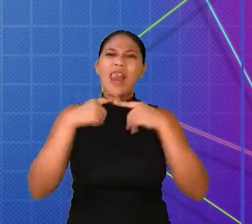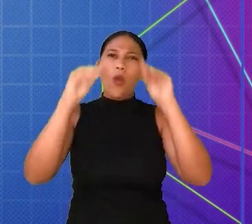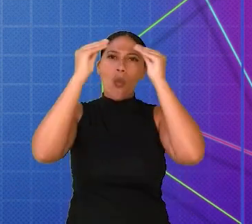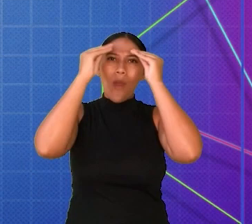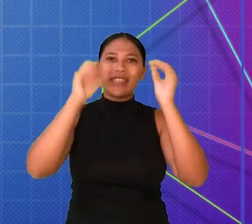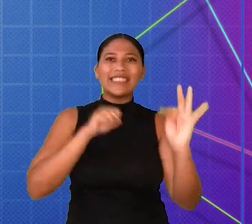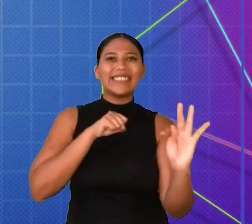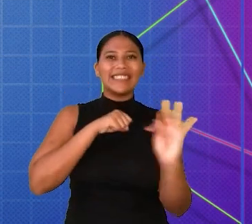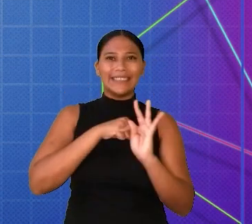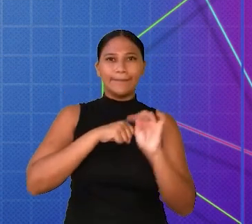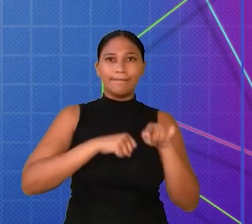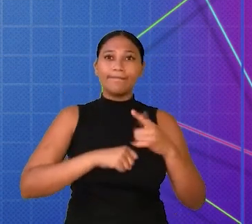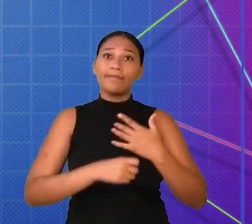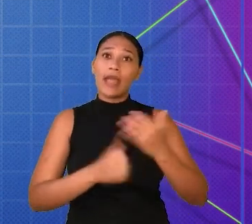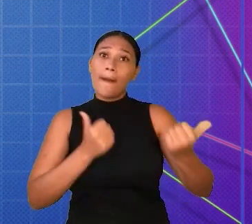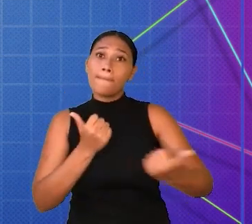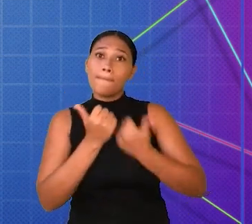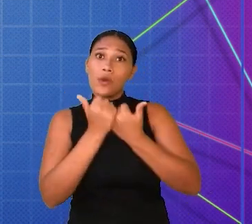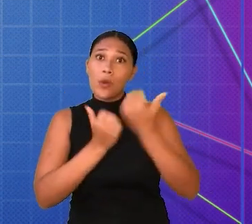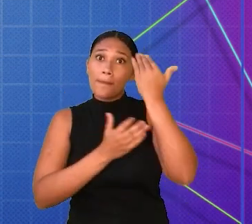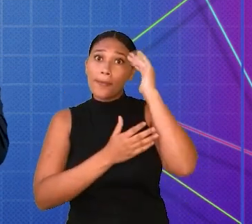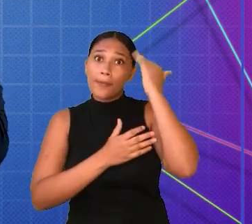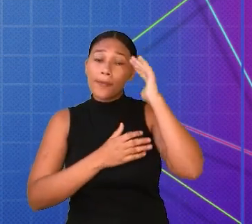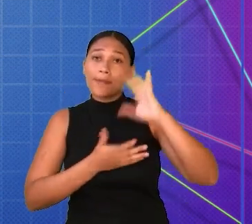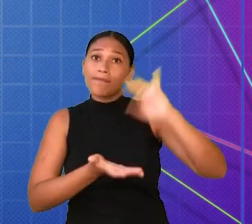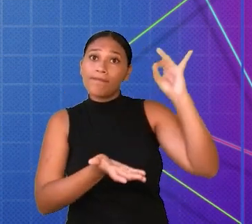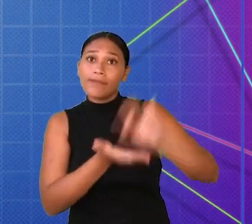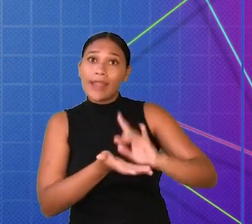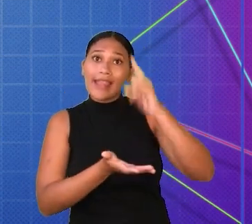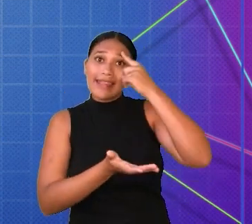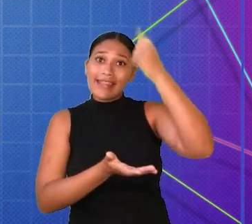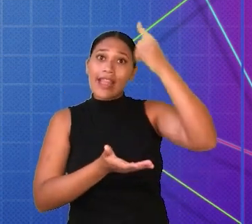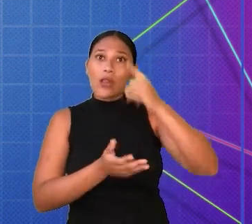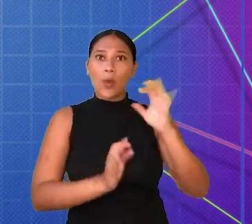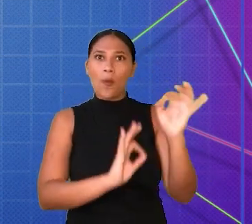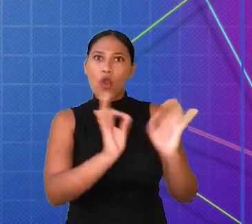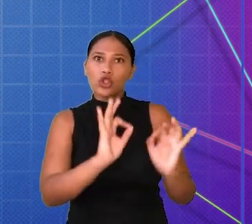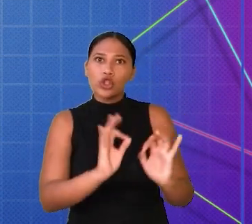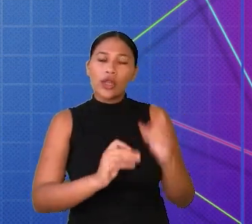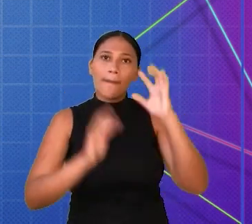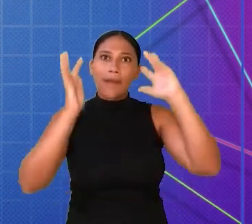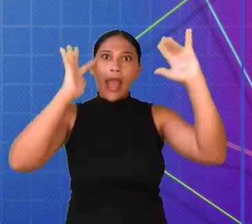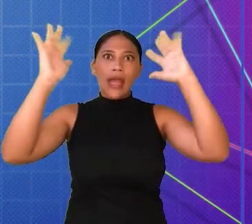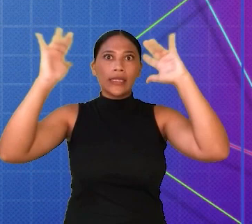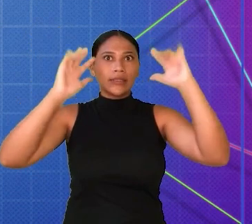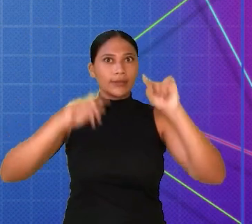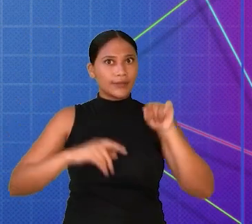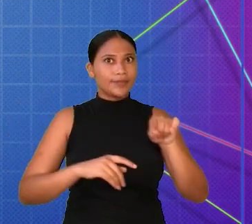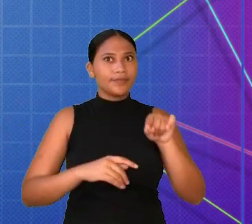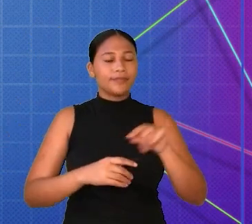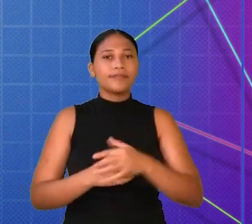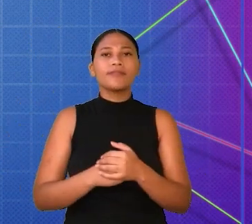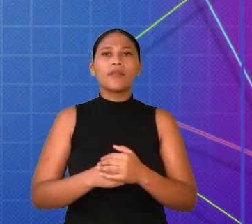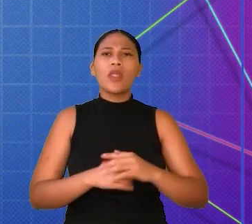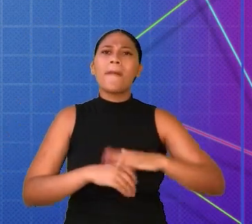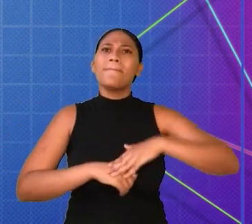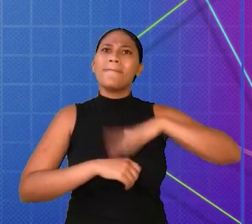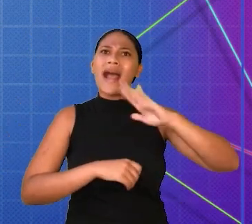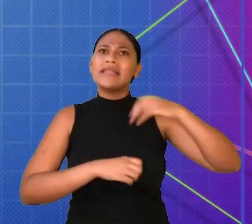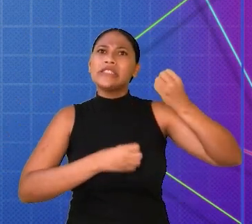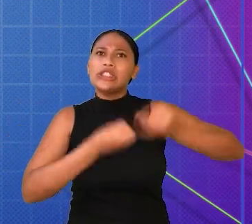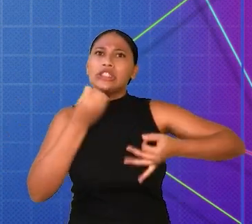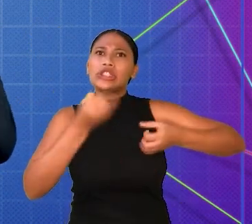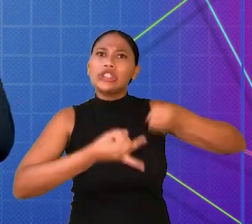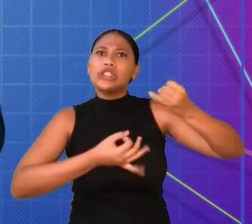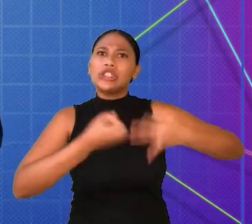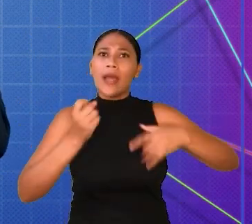sendo usada é um pouco mais técnica, pois isso ajuda na interpretação da real ideia do projeto, do que estava na imaginação do cara que pensou na